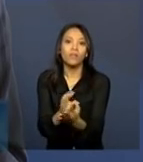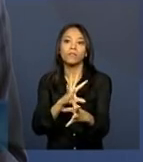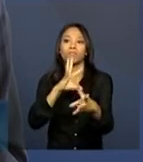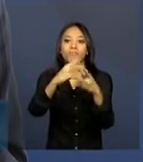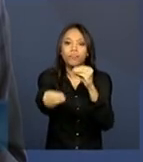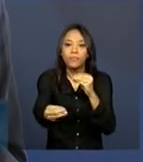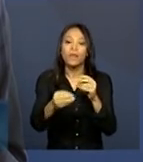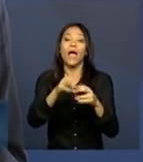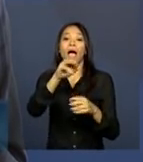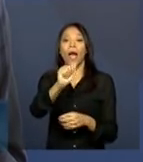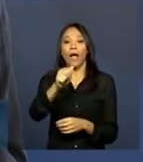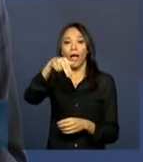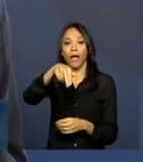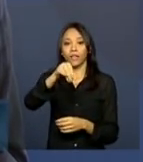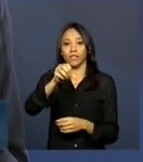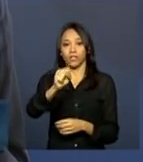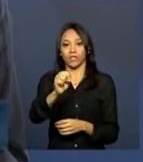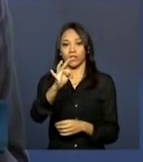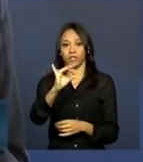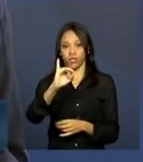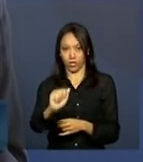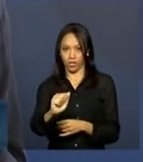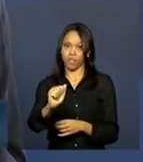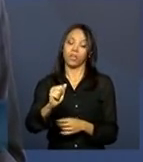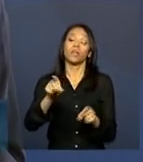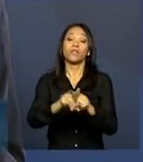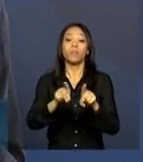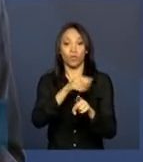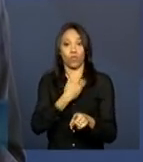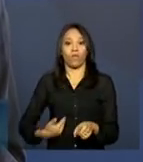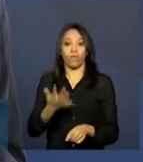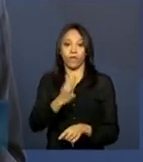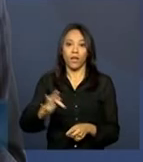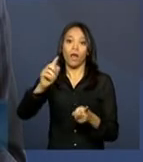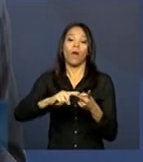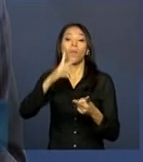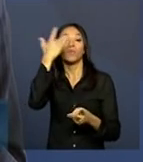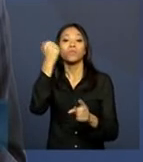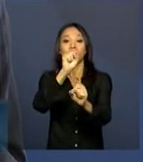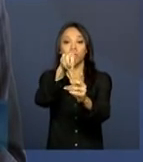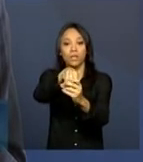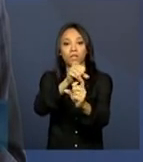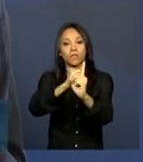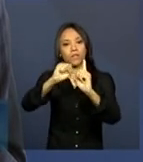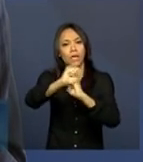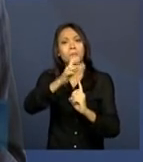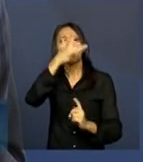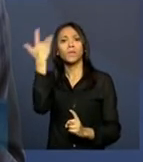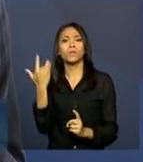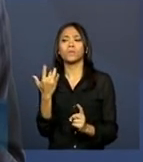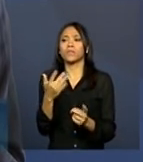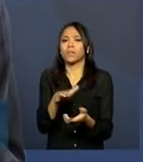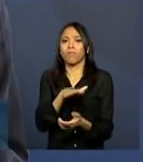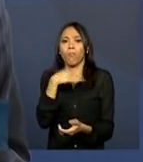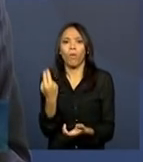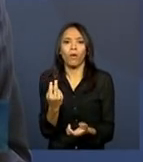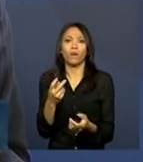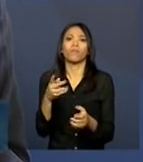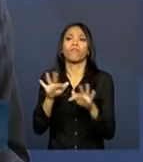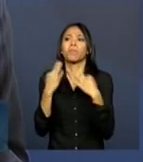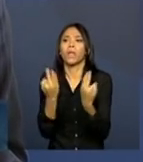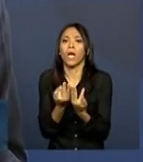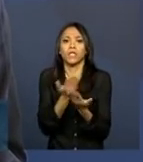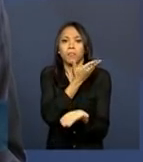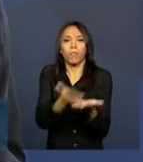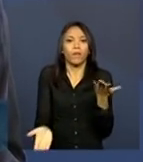anistia ambos do governo federal por entidades da sociedade por Sobreviventes e por familiares de mortes desaparecidos